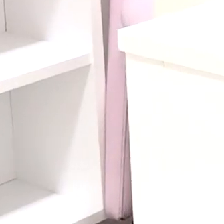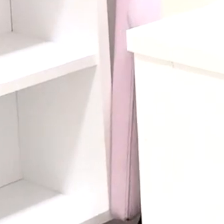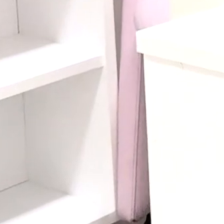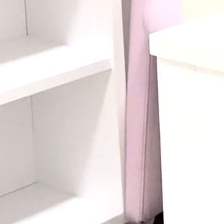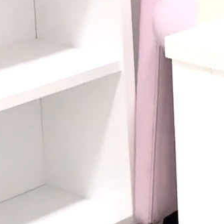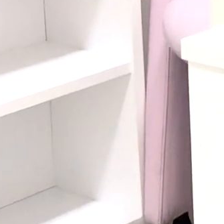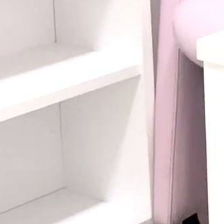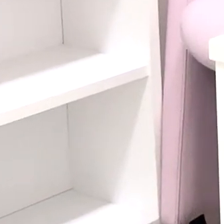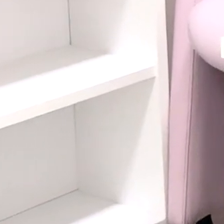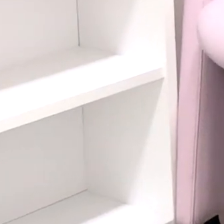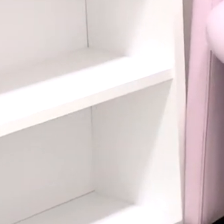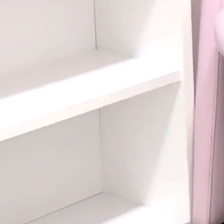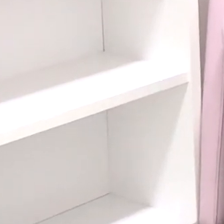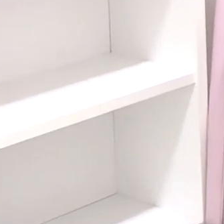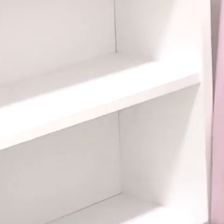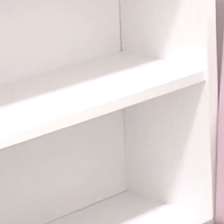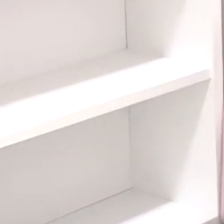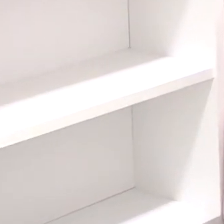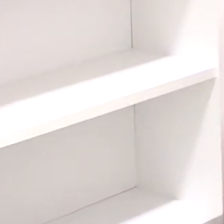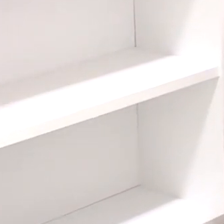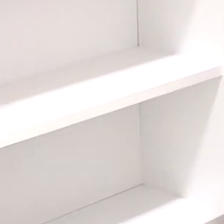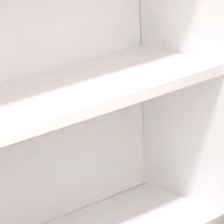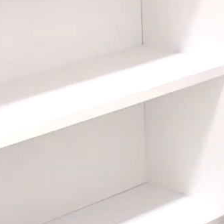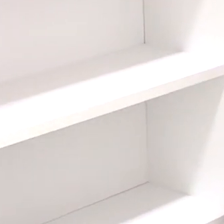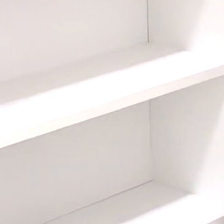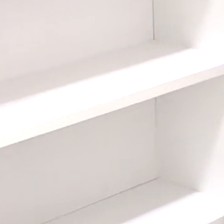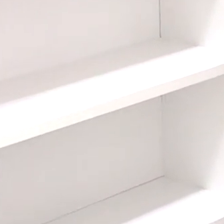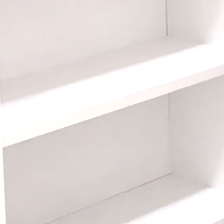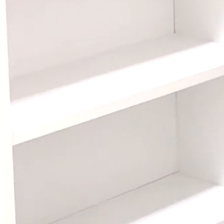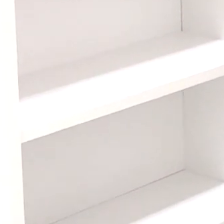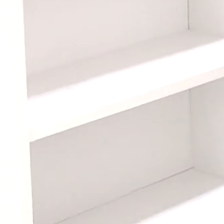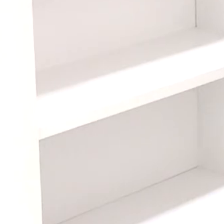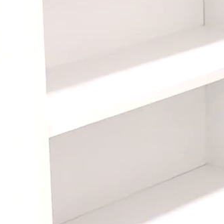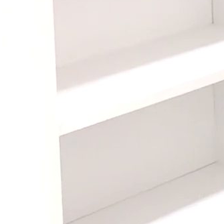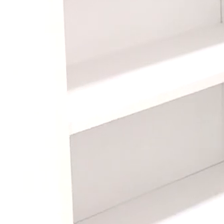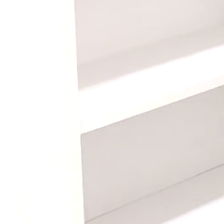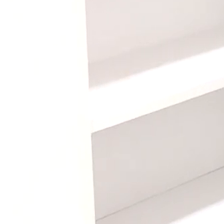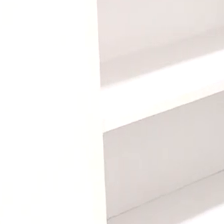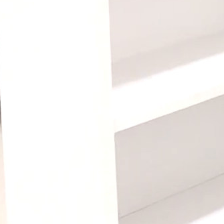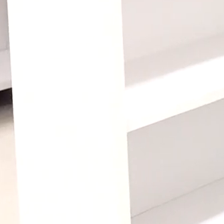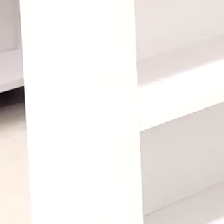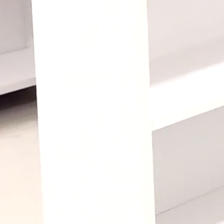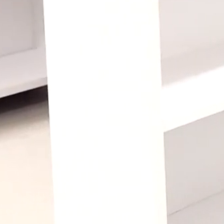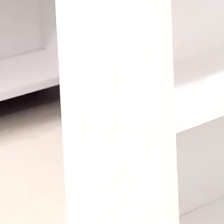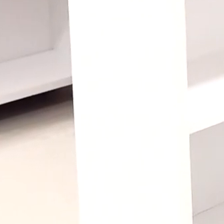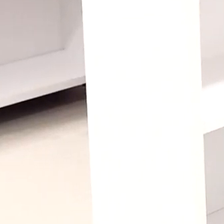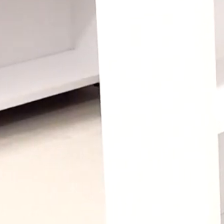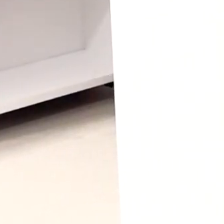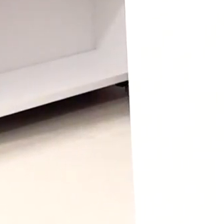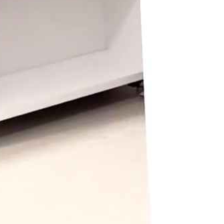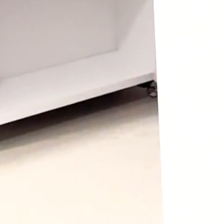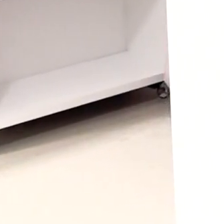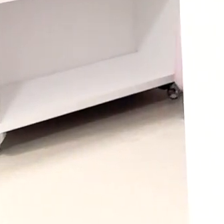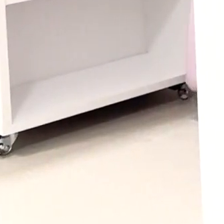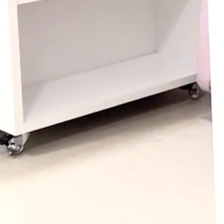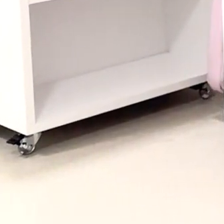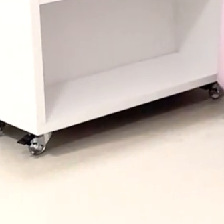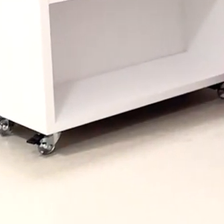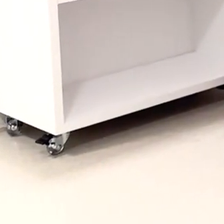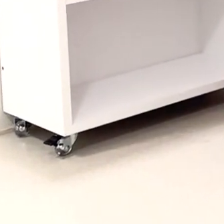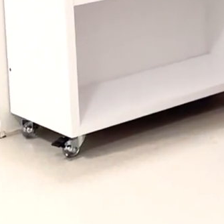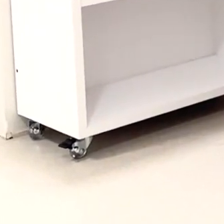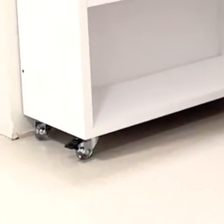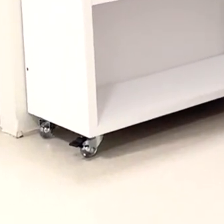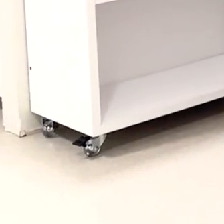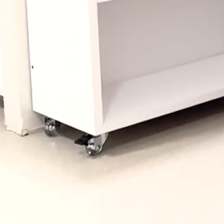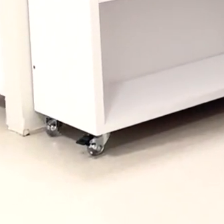mães venham, doem, a gente precisa repassar mais. Que nem a gente colocou que a pasteurização dura por 6 meses, então, em qualquer momento que essa